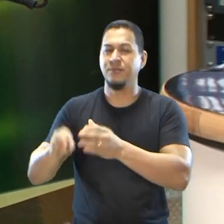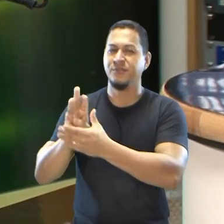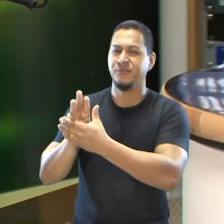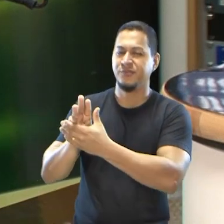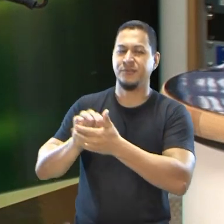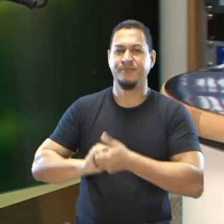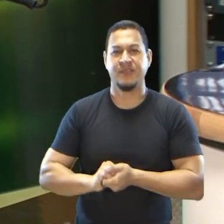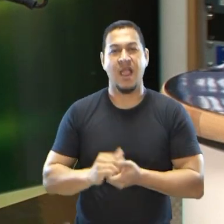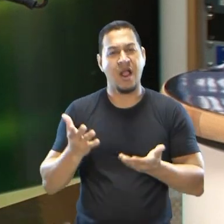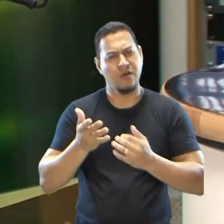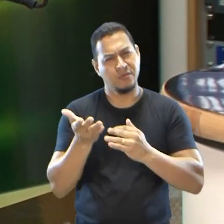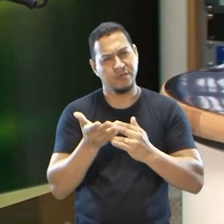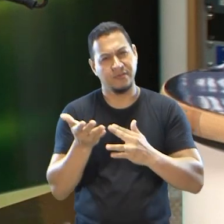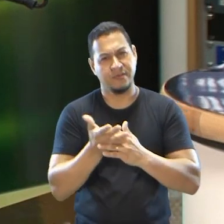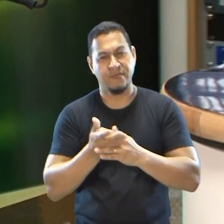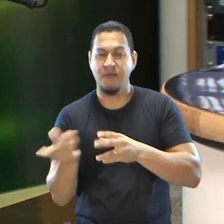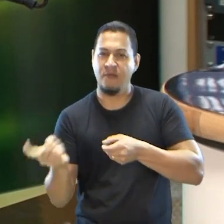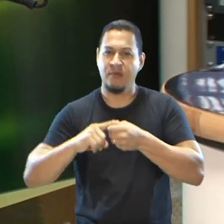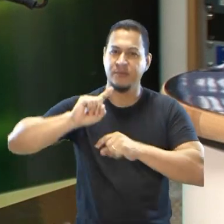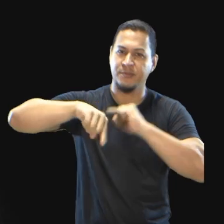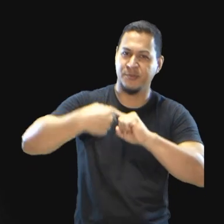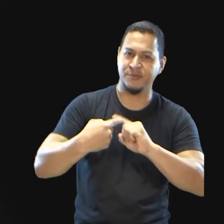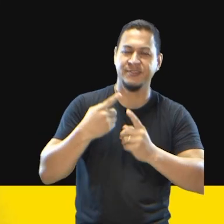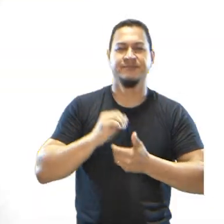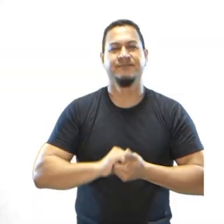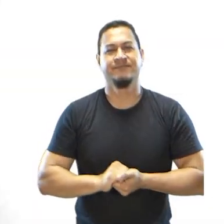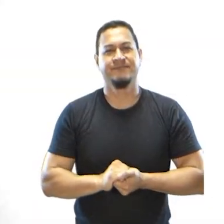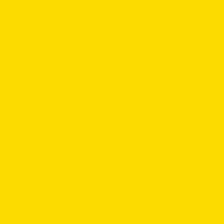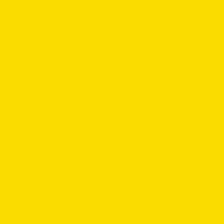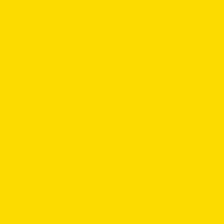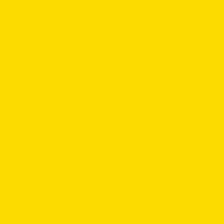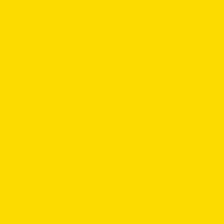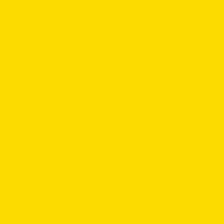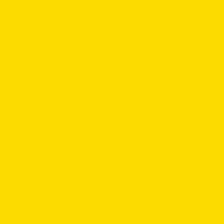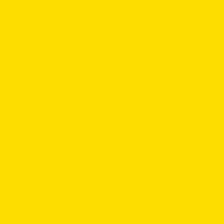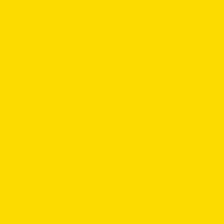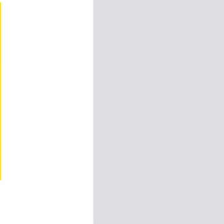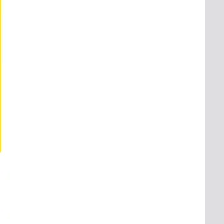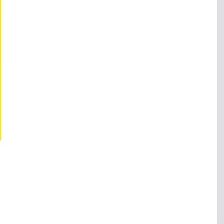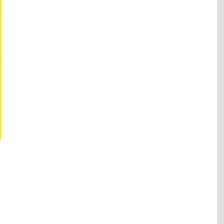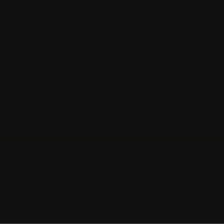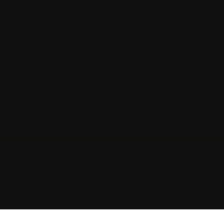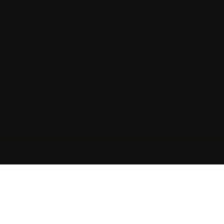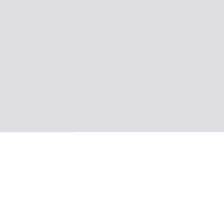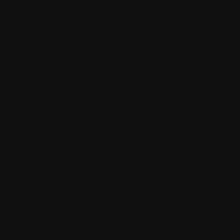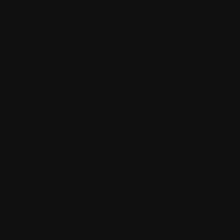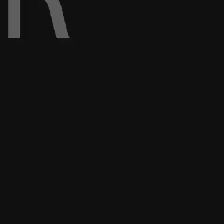Biodiversidade da UFRR. Vamos a um breve intervalo e voltamos daqui a pouco.